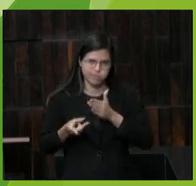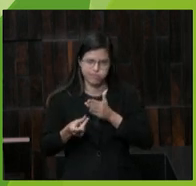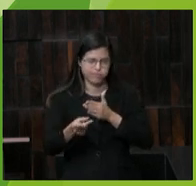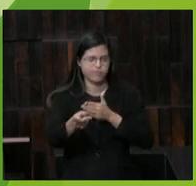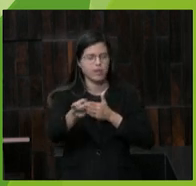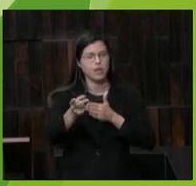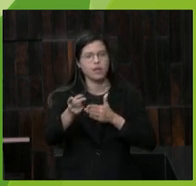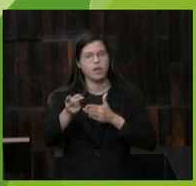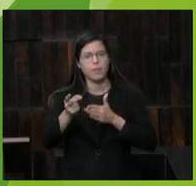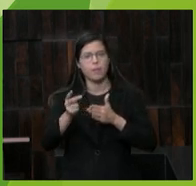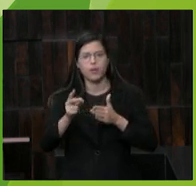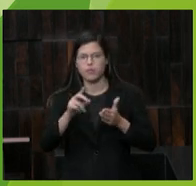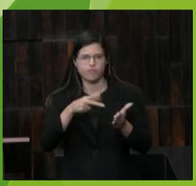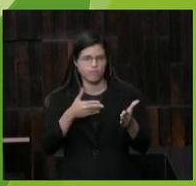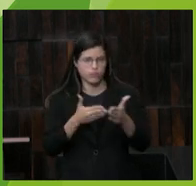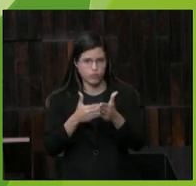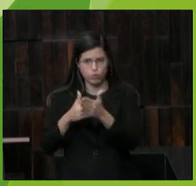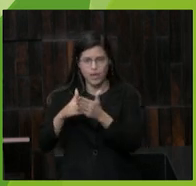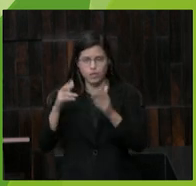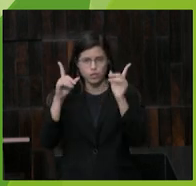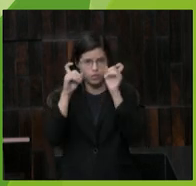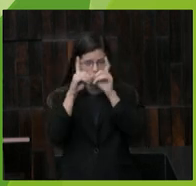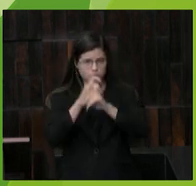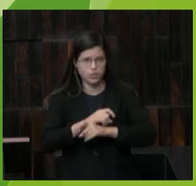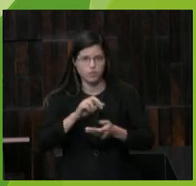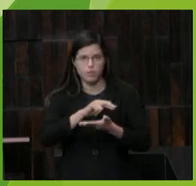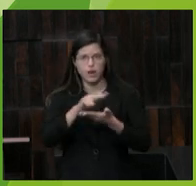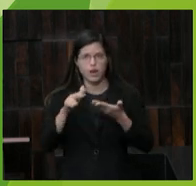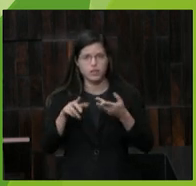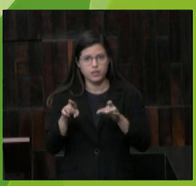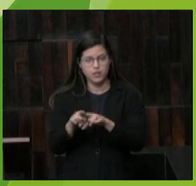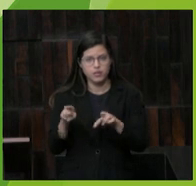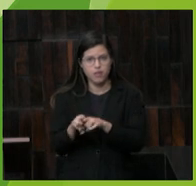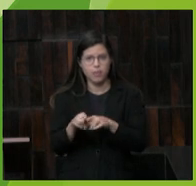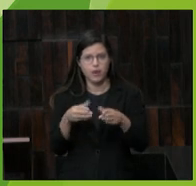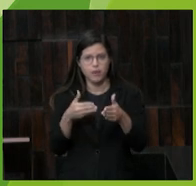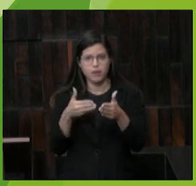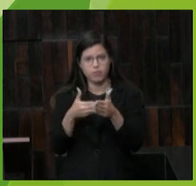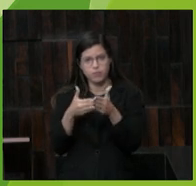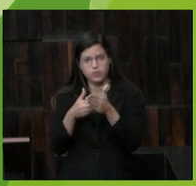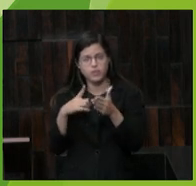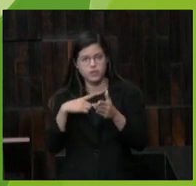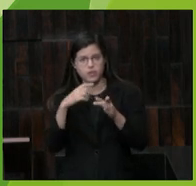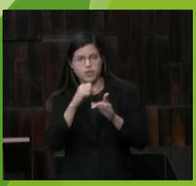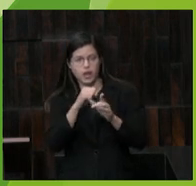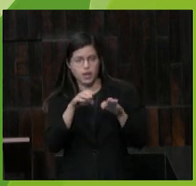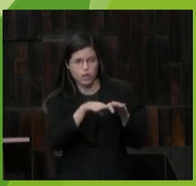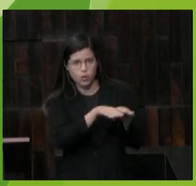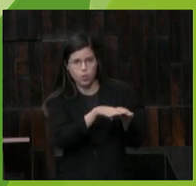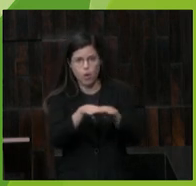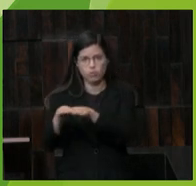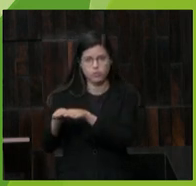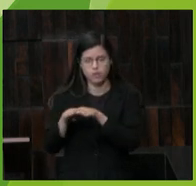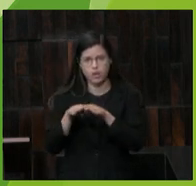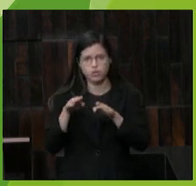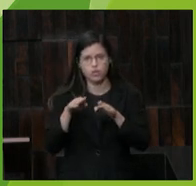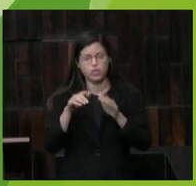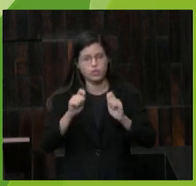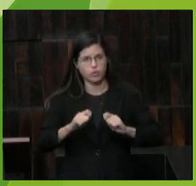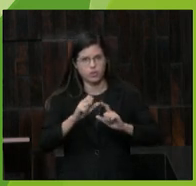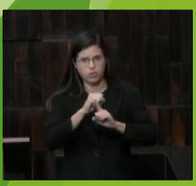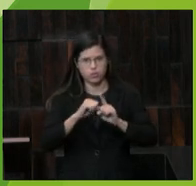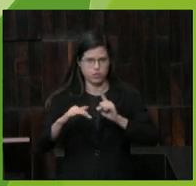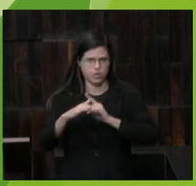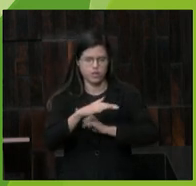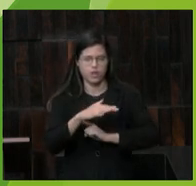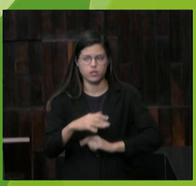e obstrução de participação plena e efetiva na sociedade em igualdade de condições com demais pessoas. É importante a gente frisar